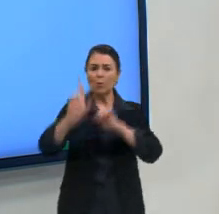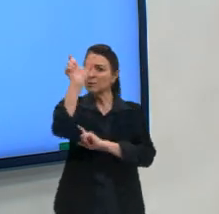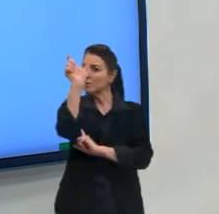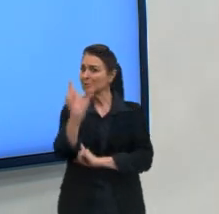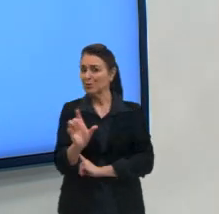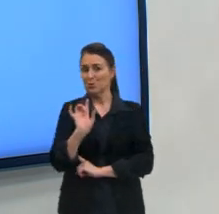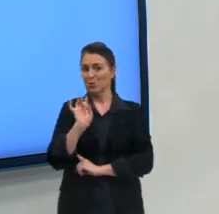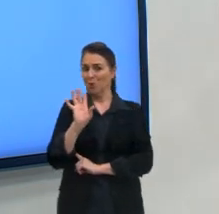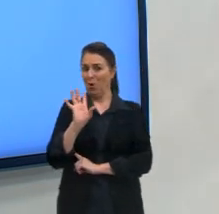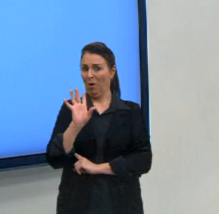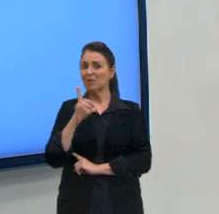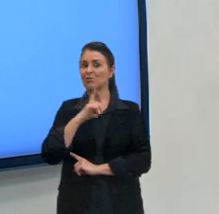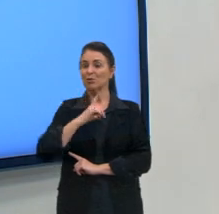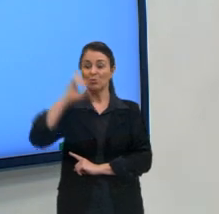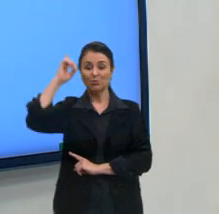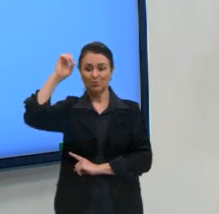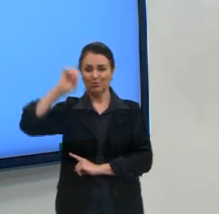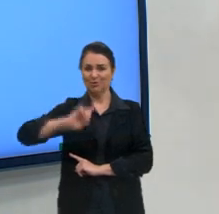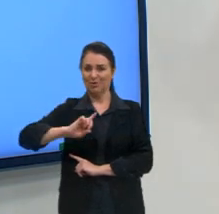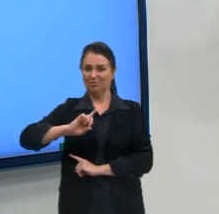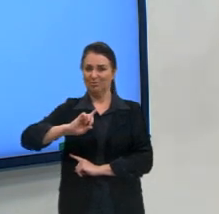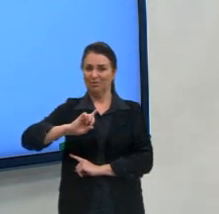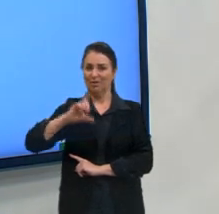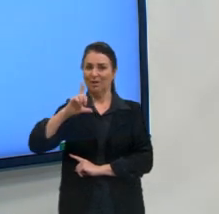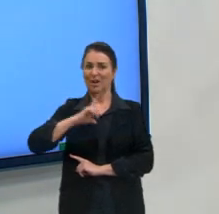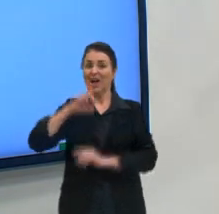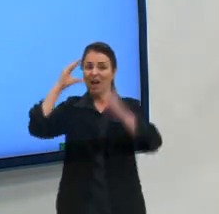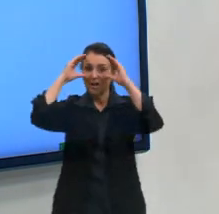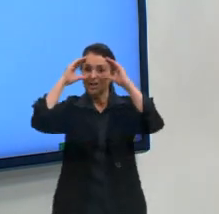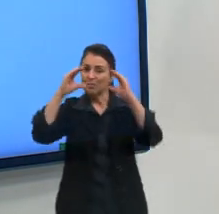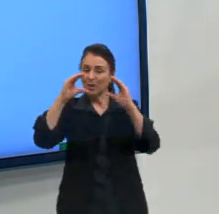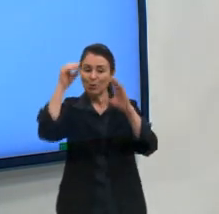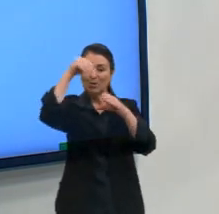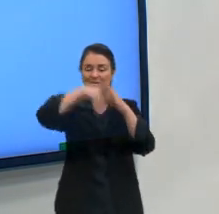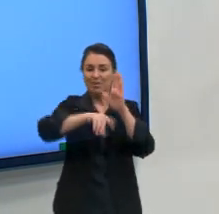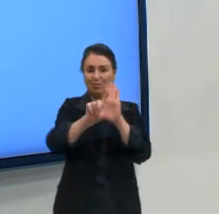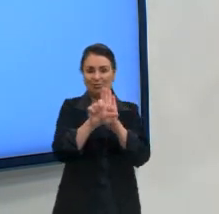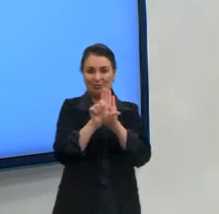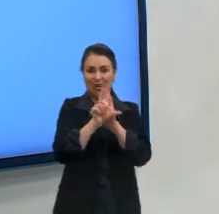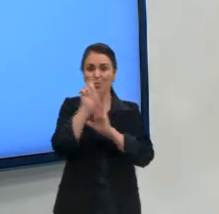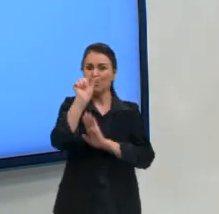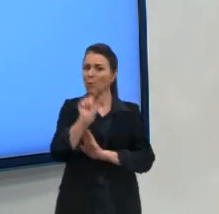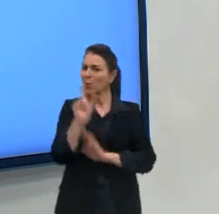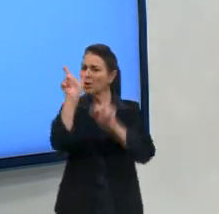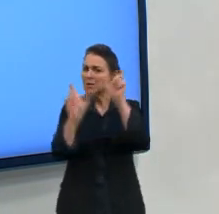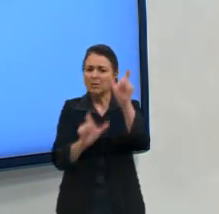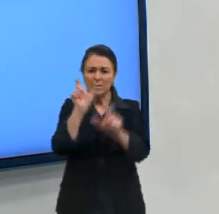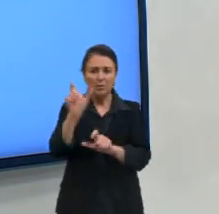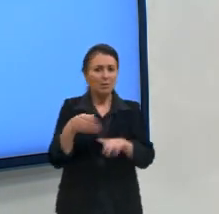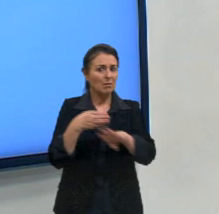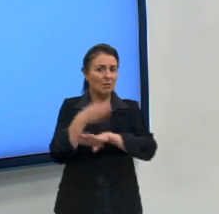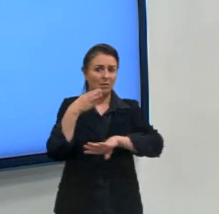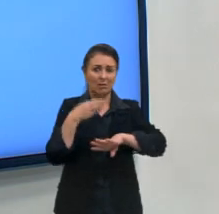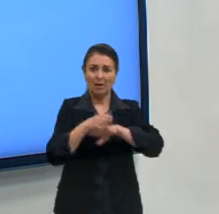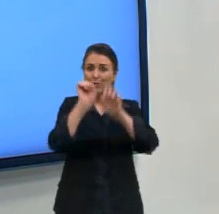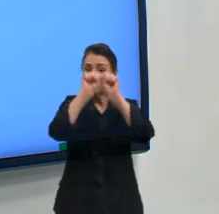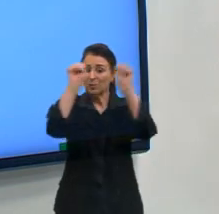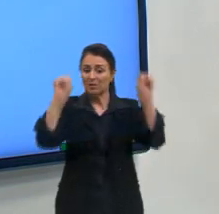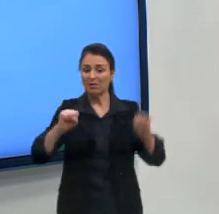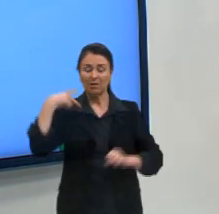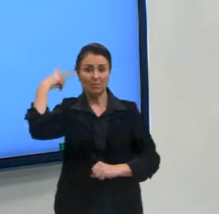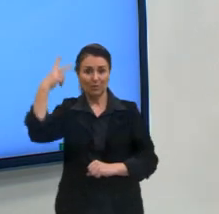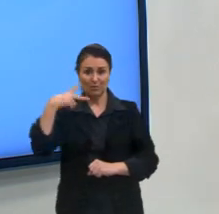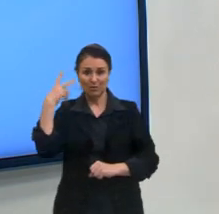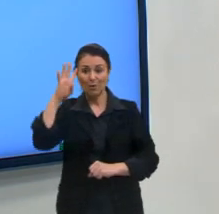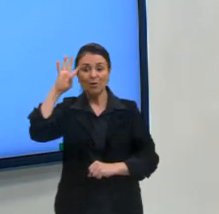né poucas pessoas tinham direitos eram respeitadas pela ler porque as pessoas podiam participar do sistema político e da